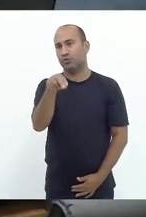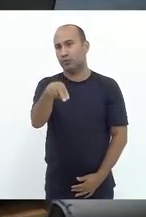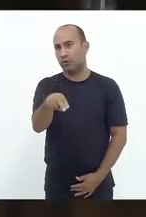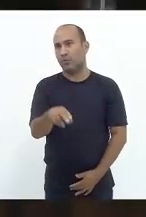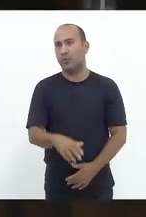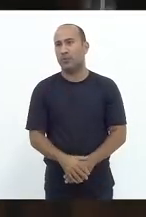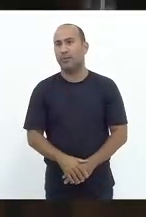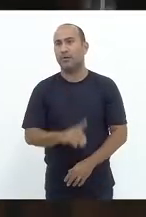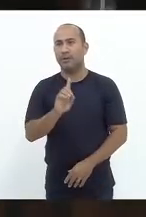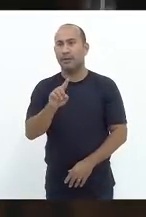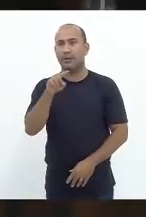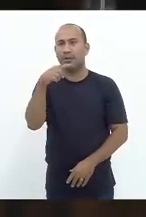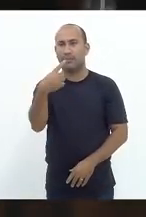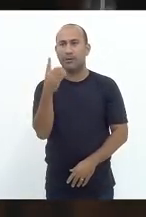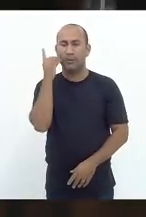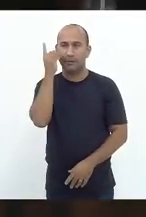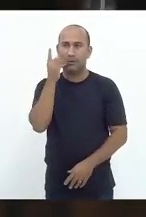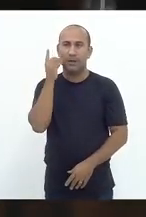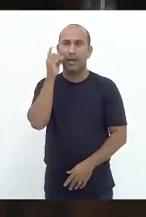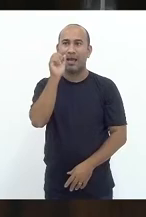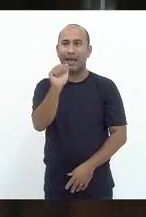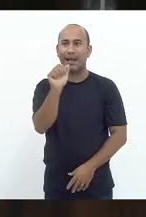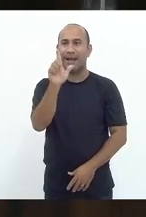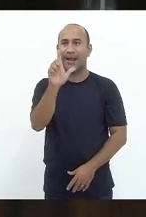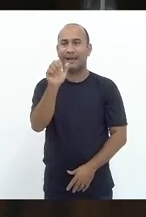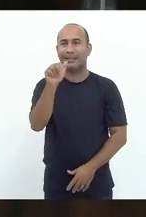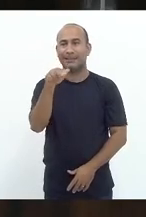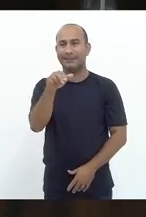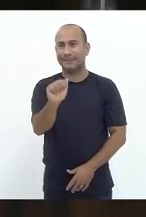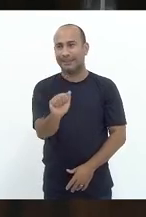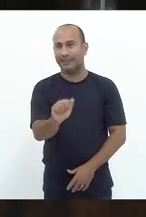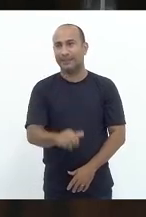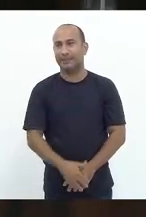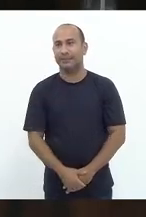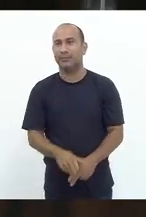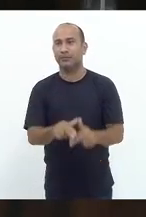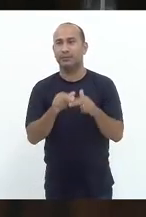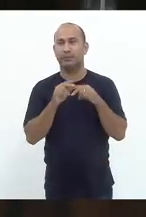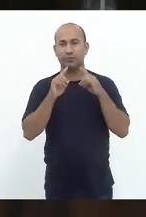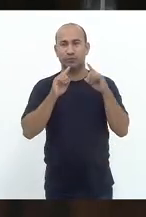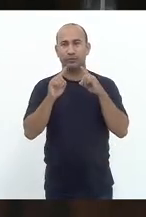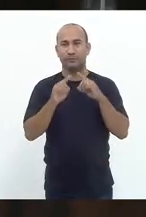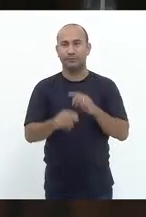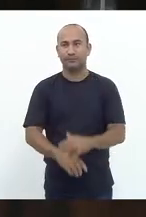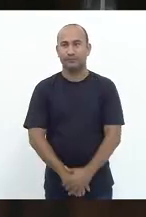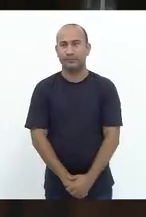E logo em seguida a deputada Alana Passos, para discutir.